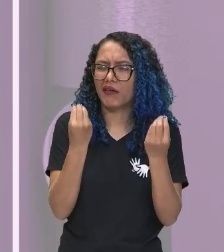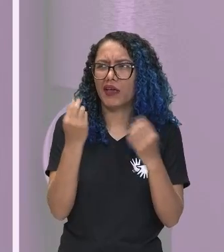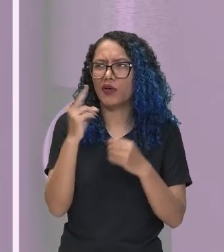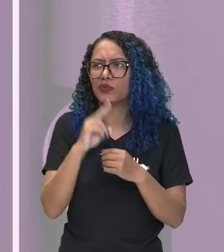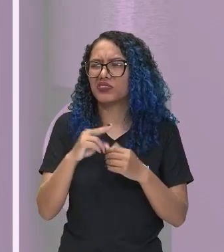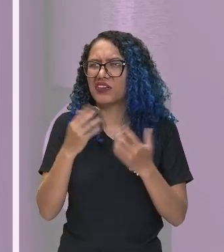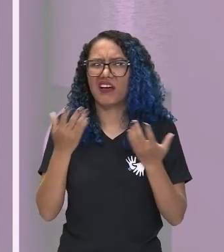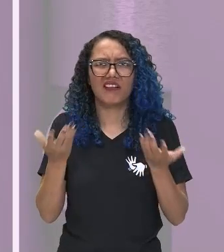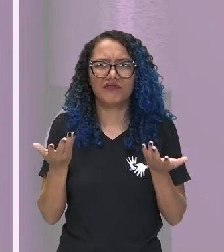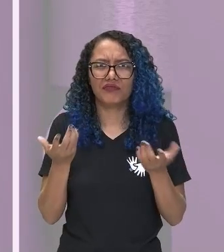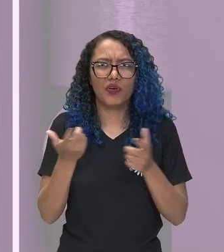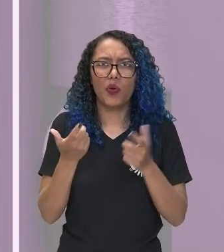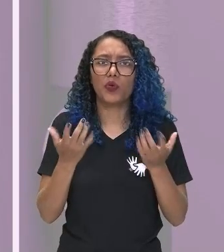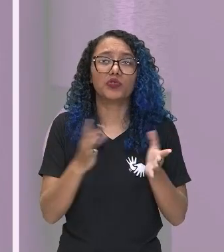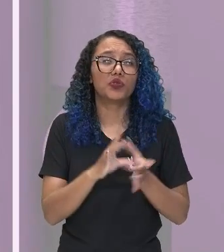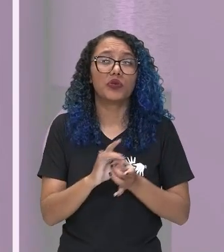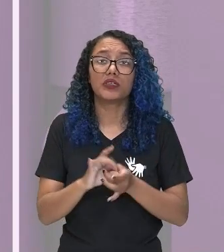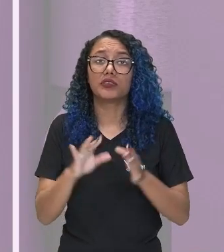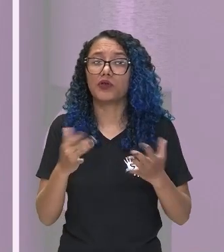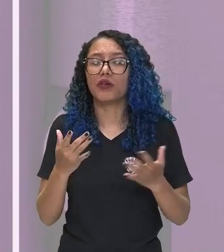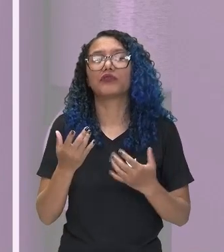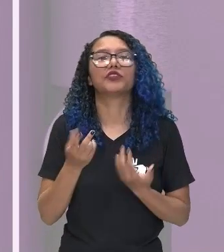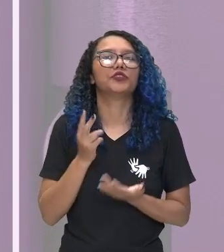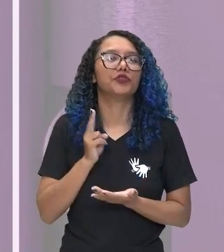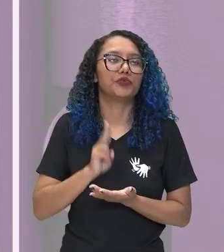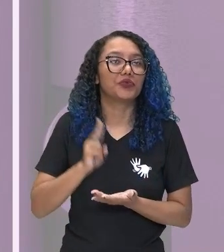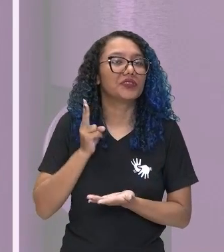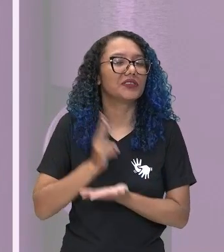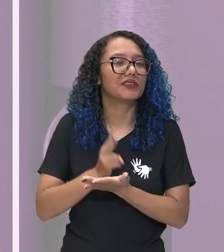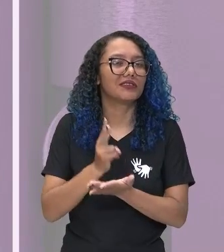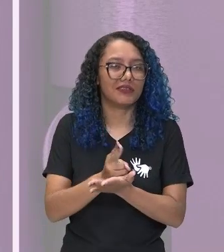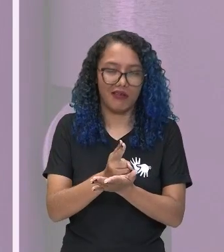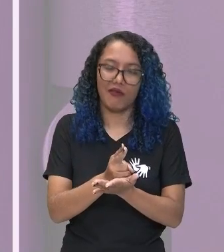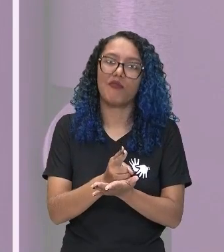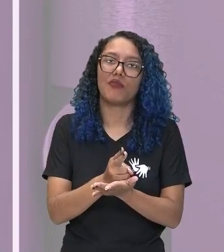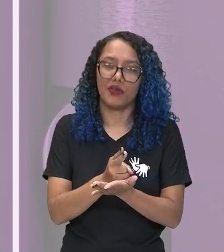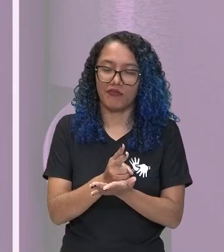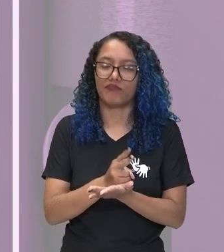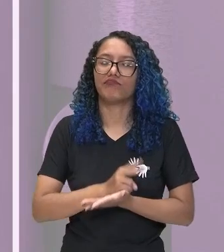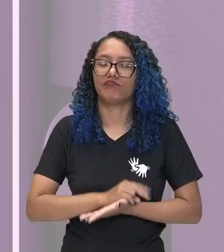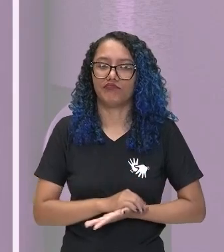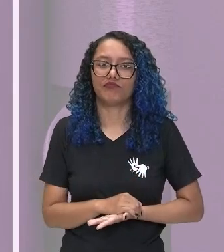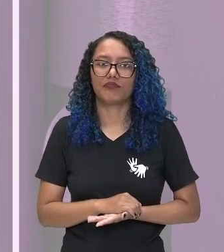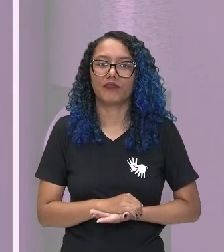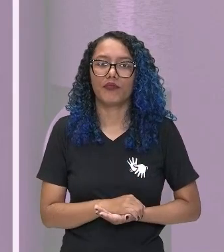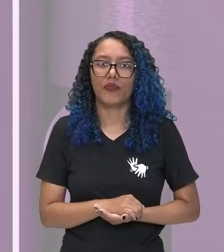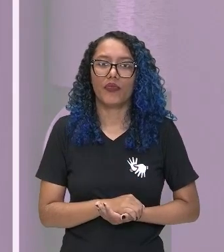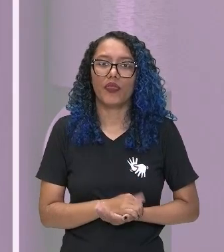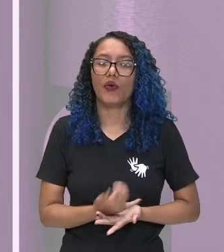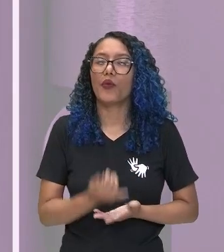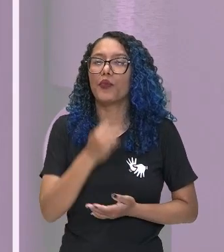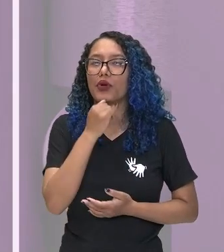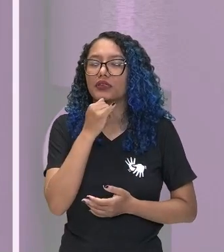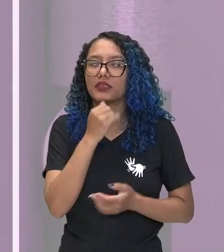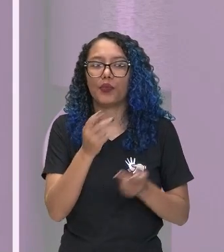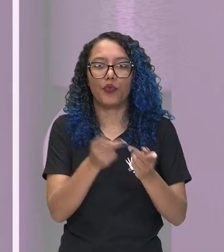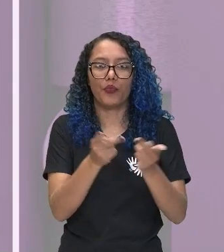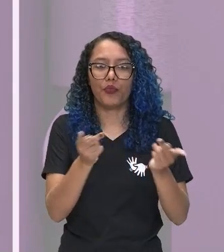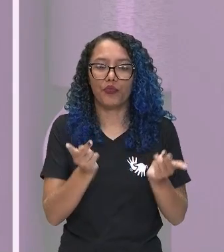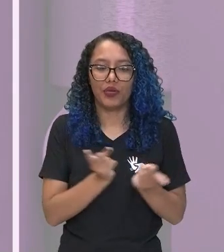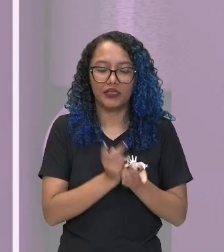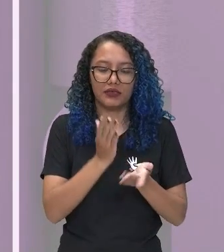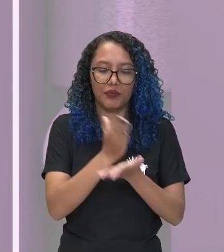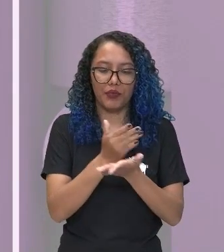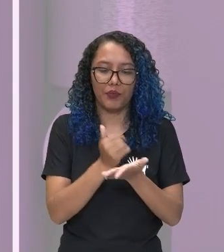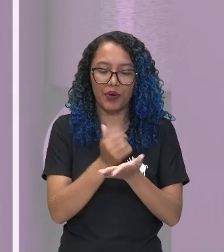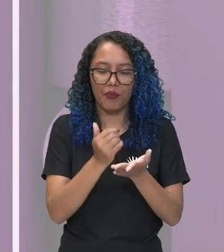usa no cotidiano mais do que você possa imaginar, não é? Nós passamos aí pela situação de dividir pizza em partes